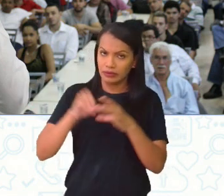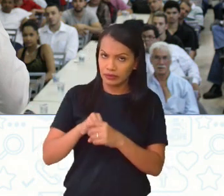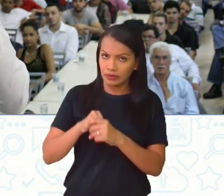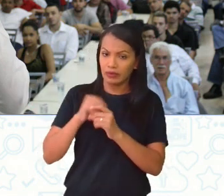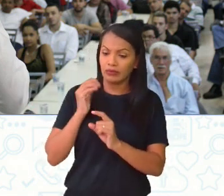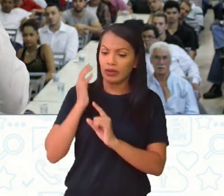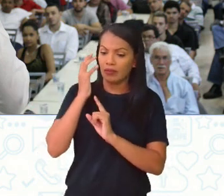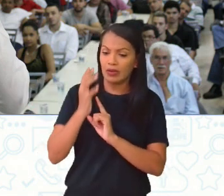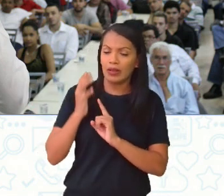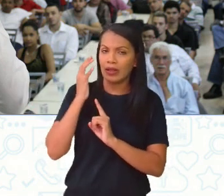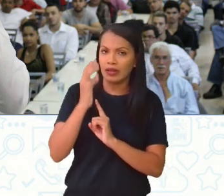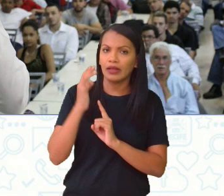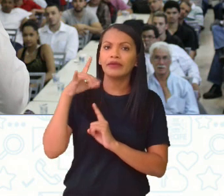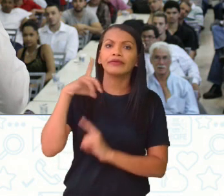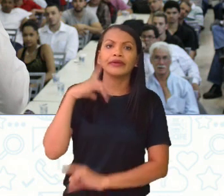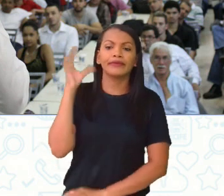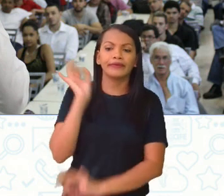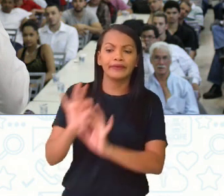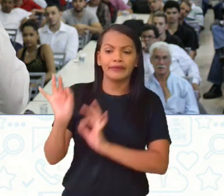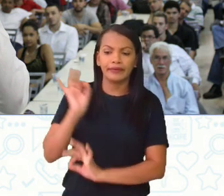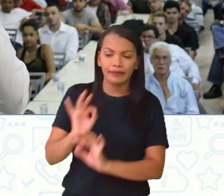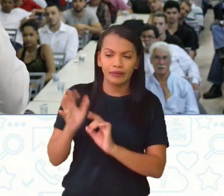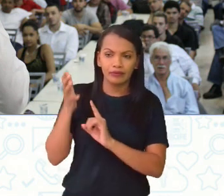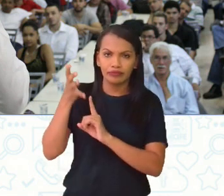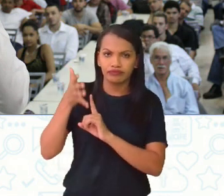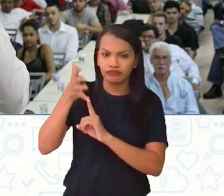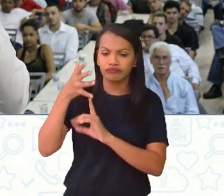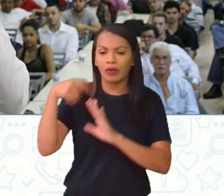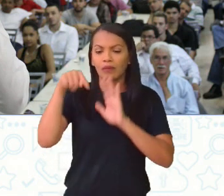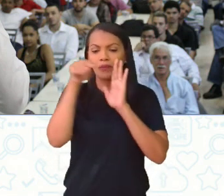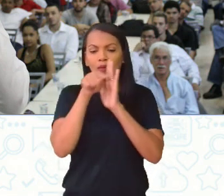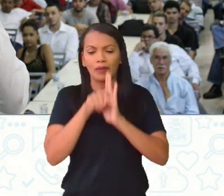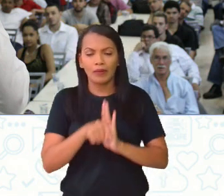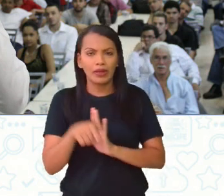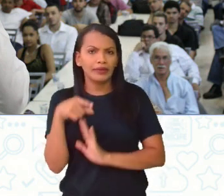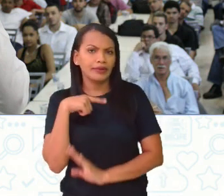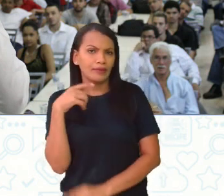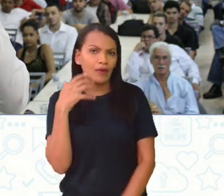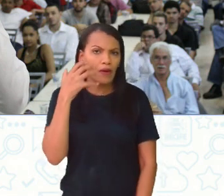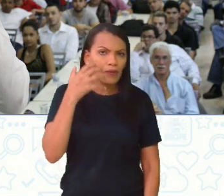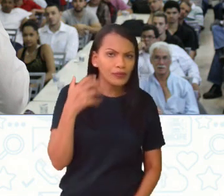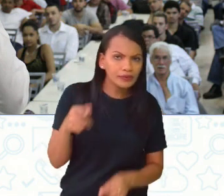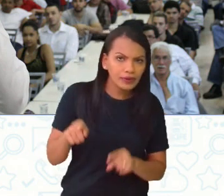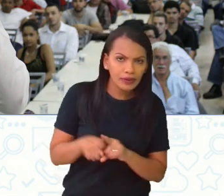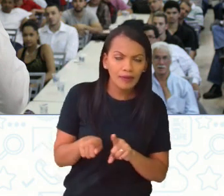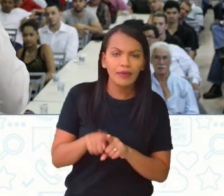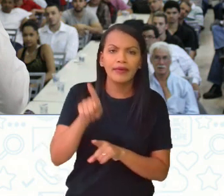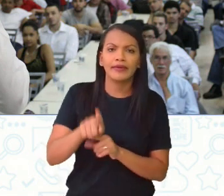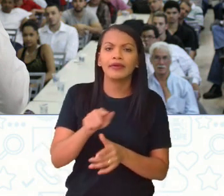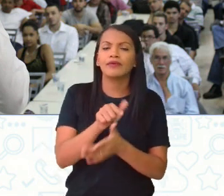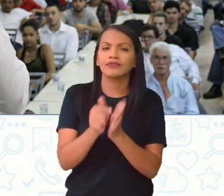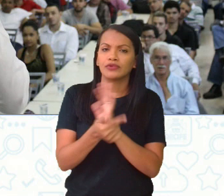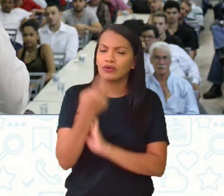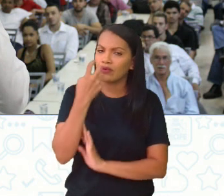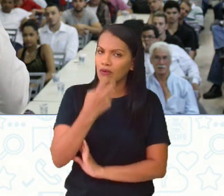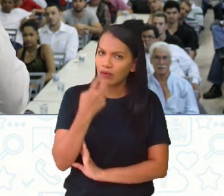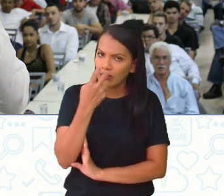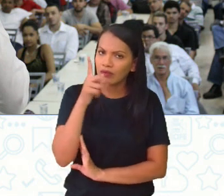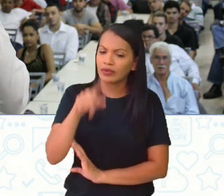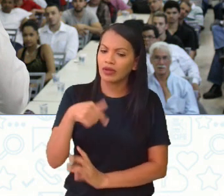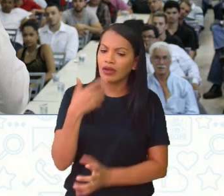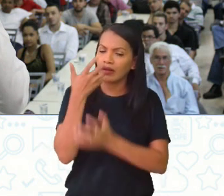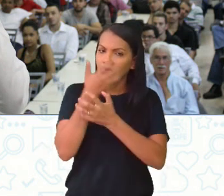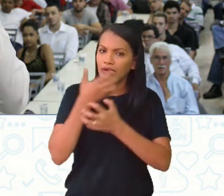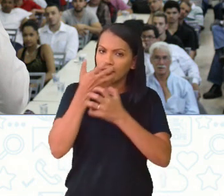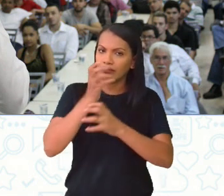dessa palestra. Há uma programação a ser seguida. Às vezes tem uma música também, não é? Que é um gênero oral, que é